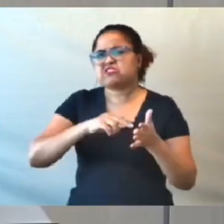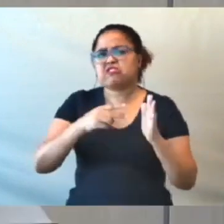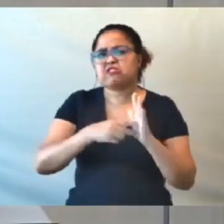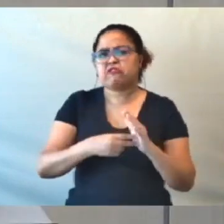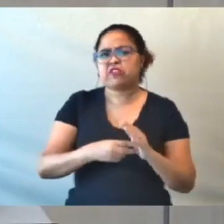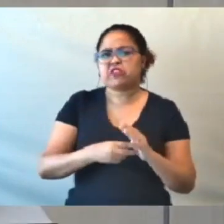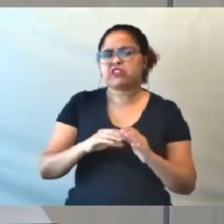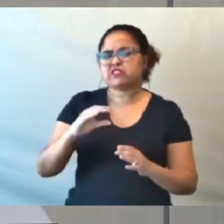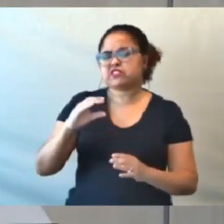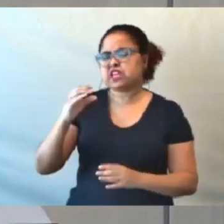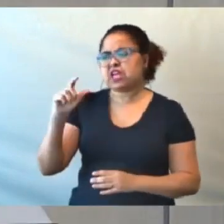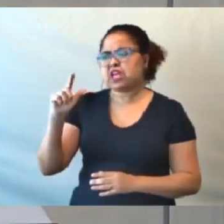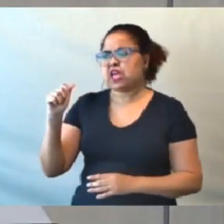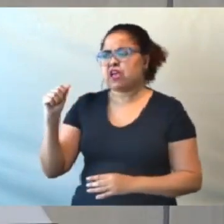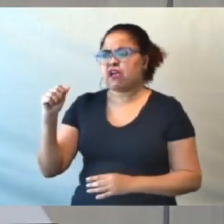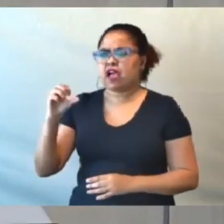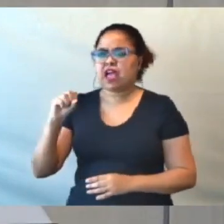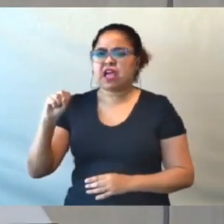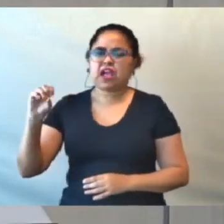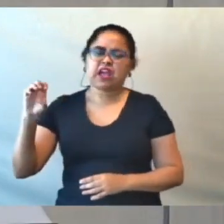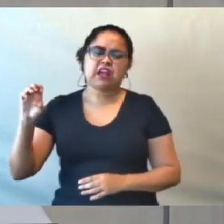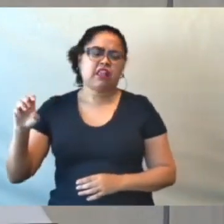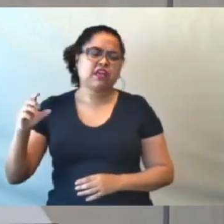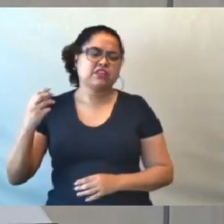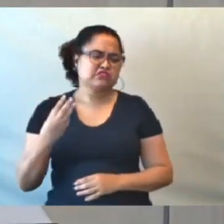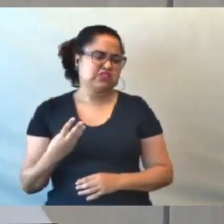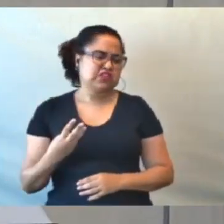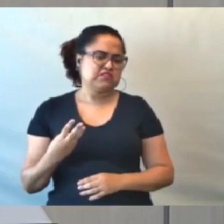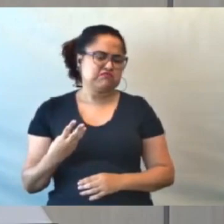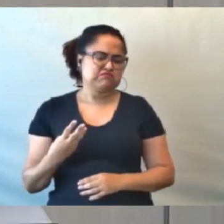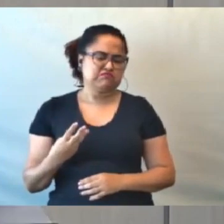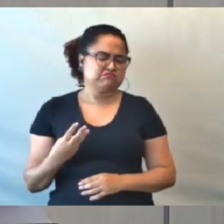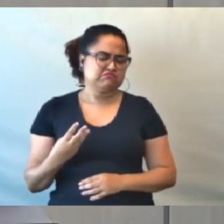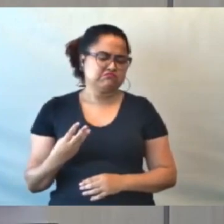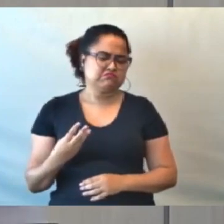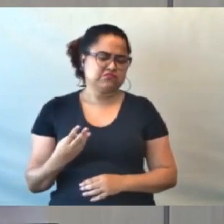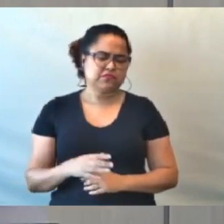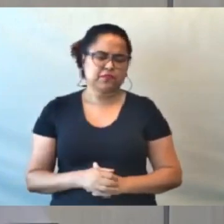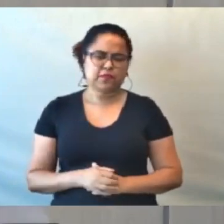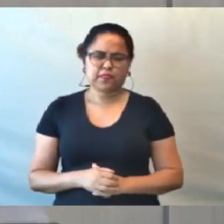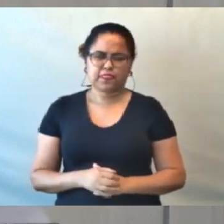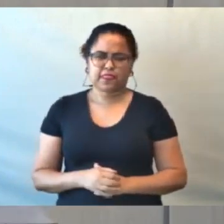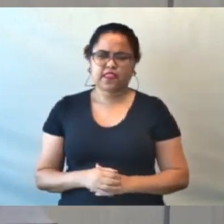Se o professor Nilo quiser comentar, fique à vontade, professor Nilo.